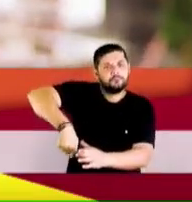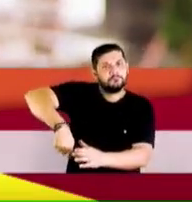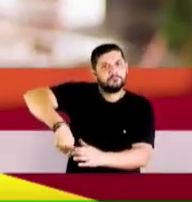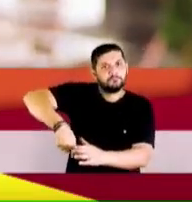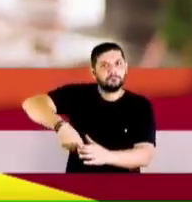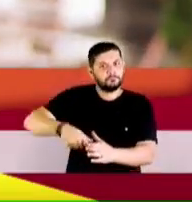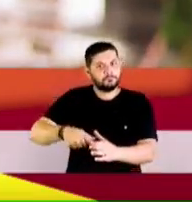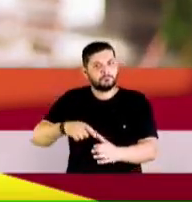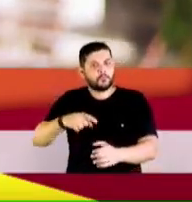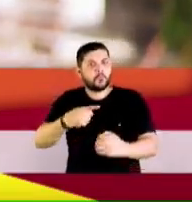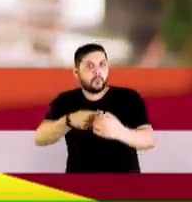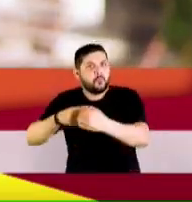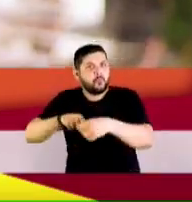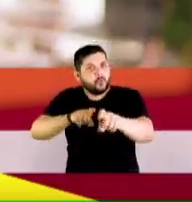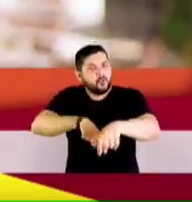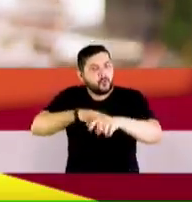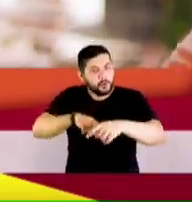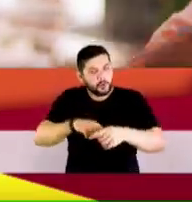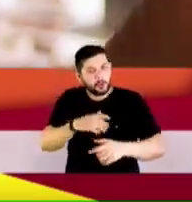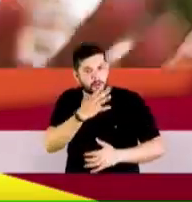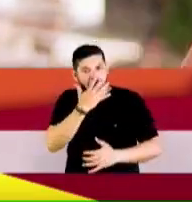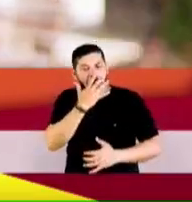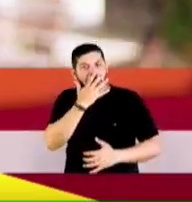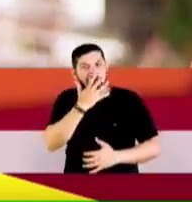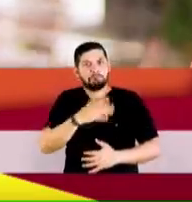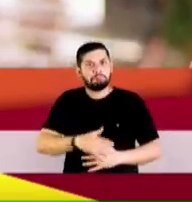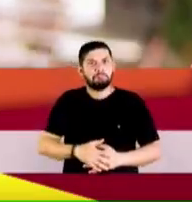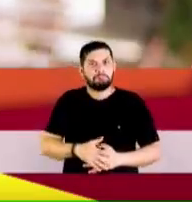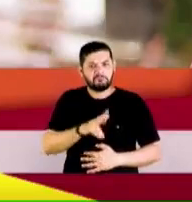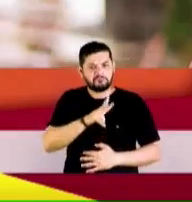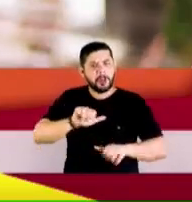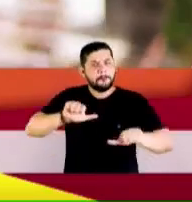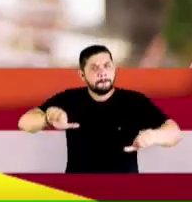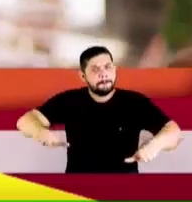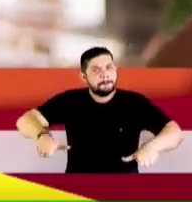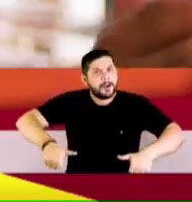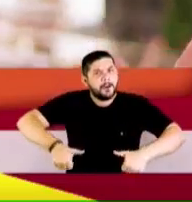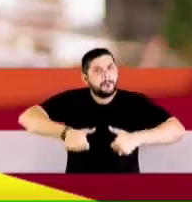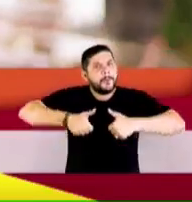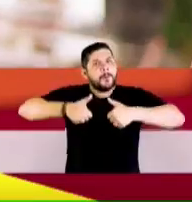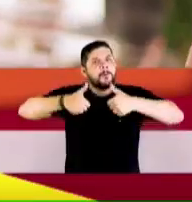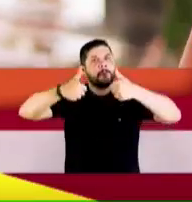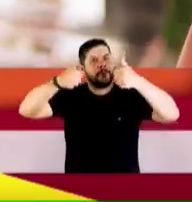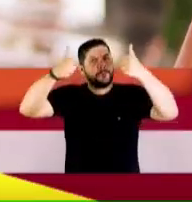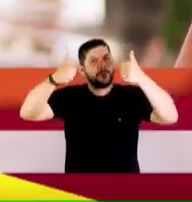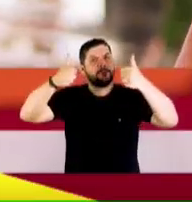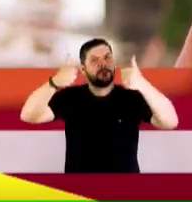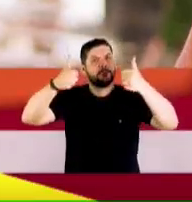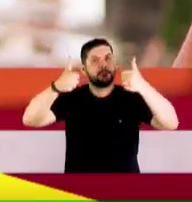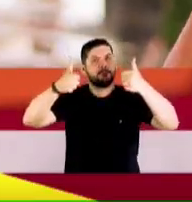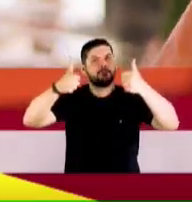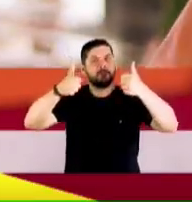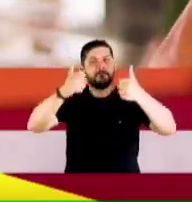para a população rural. E isso, de certa forma, vai alavancar, com